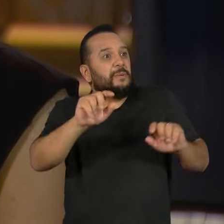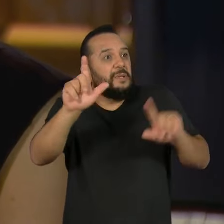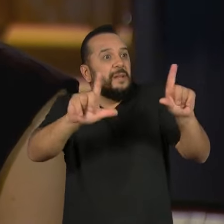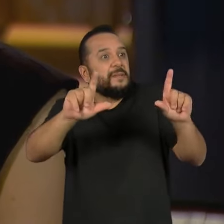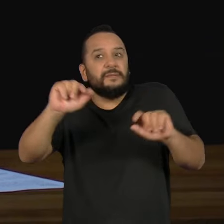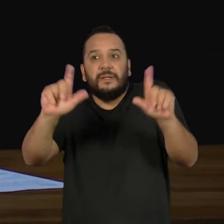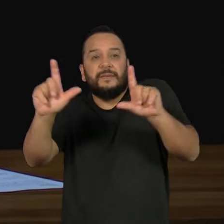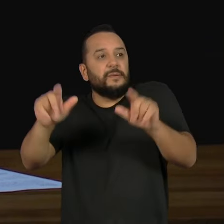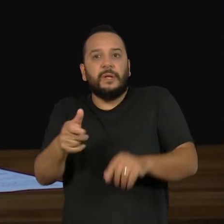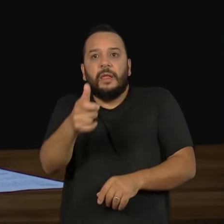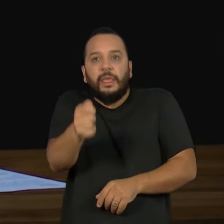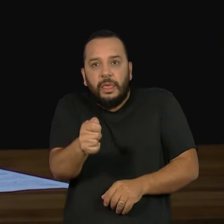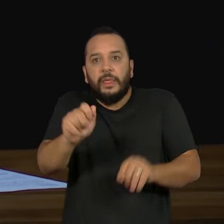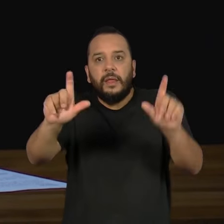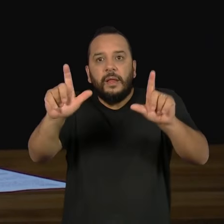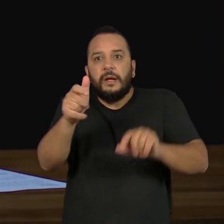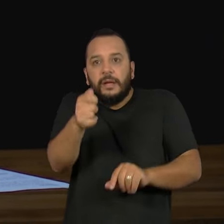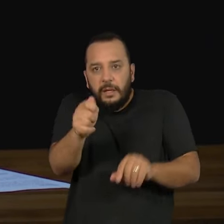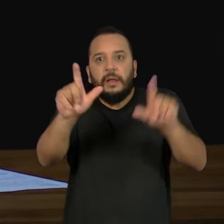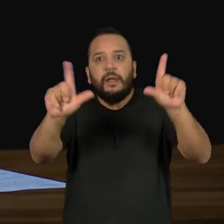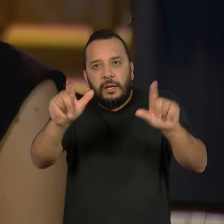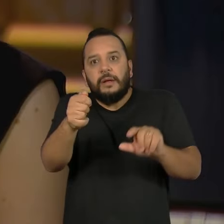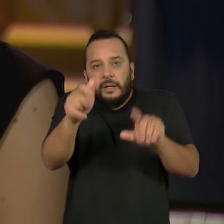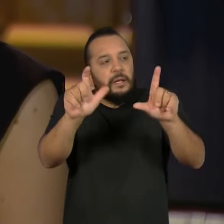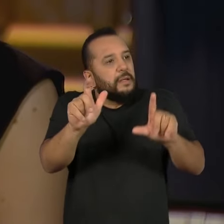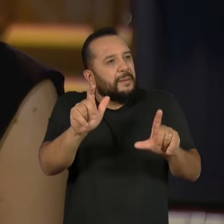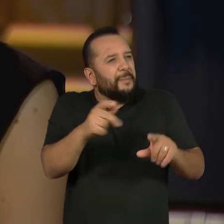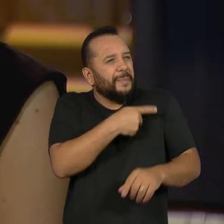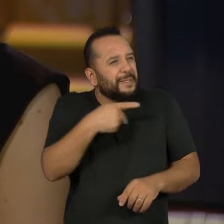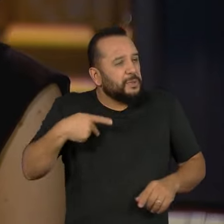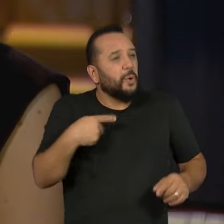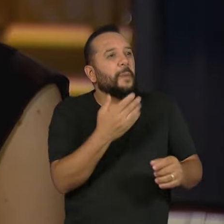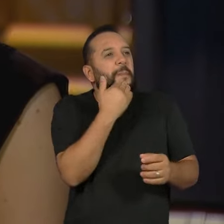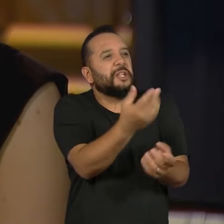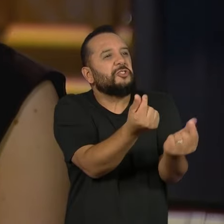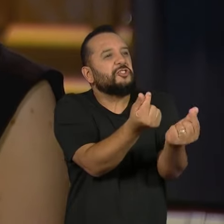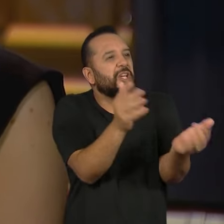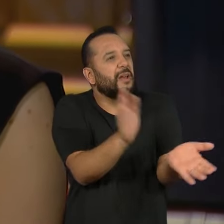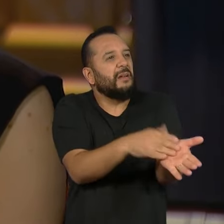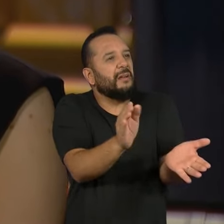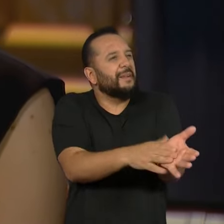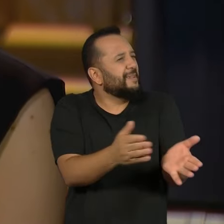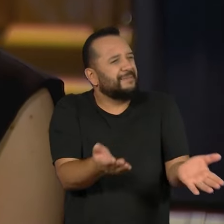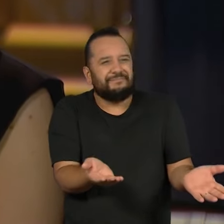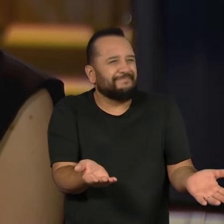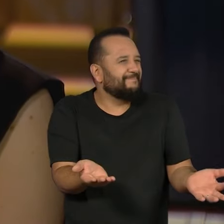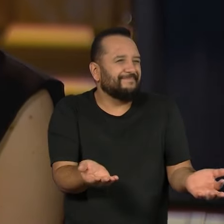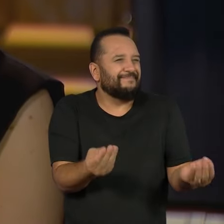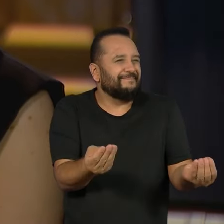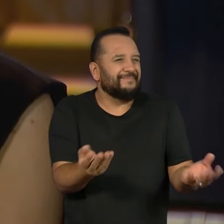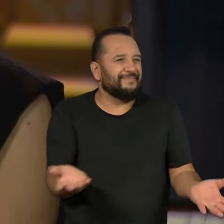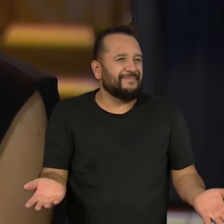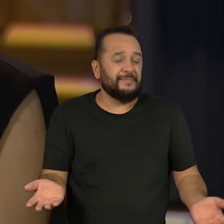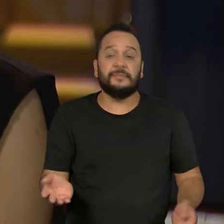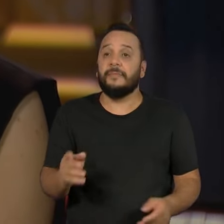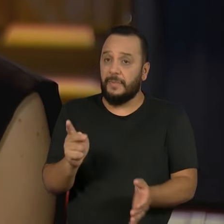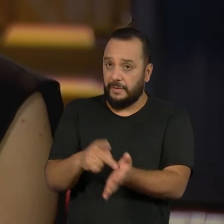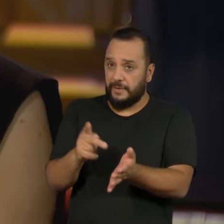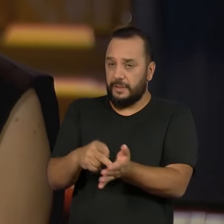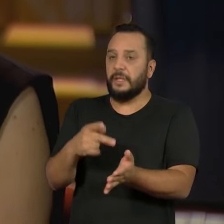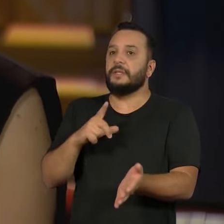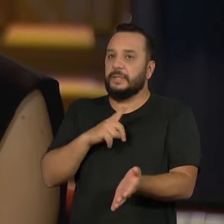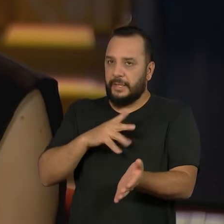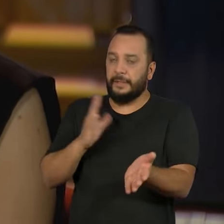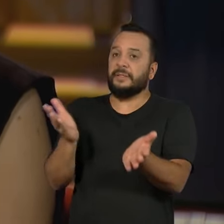dinheiro sim quase do mesmo jeito é a gente poderia falar em algumas dimensões né a gente tá falando ali dos dos crentes dos